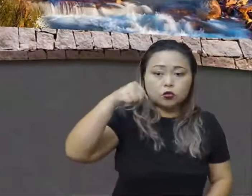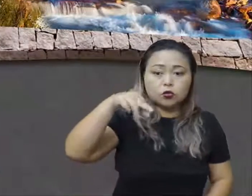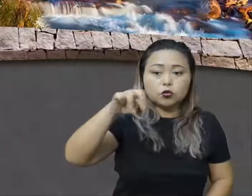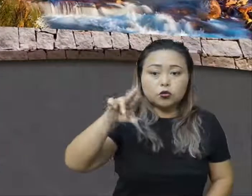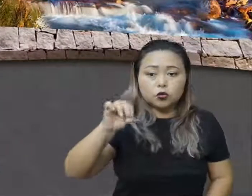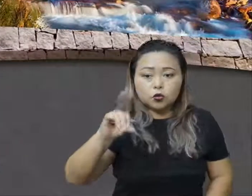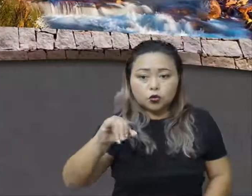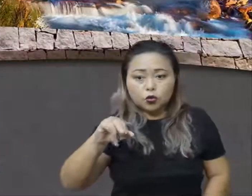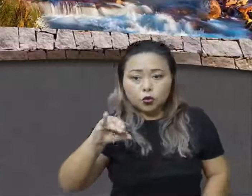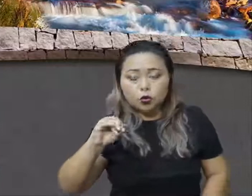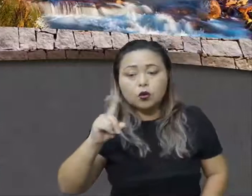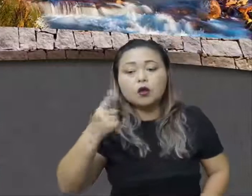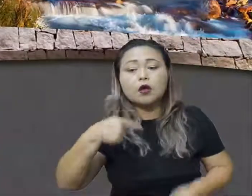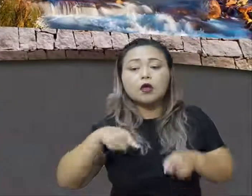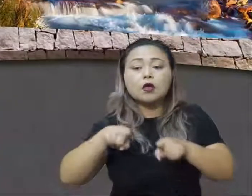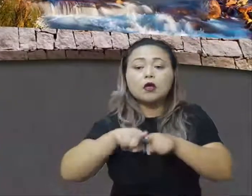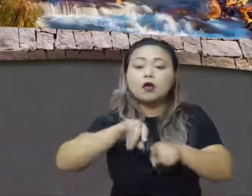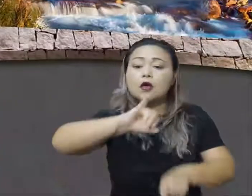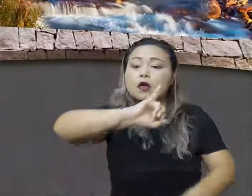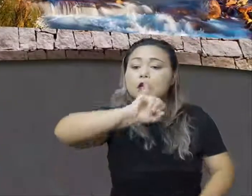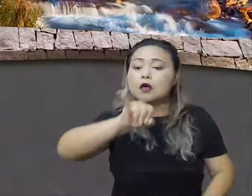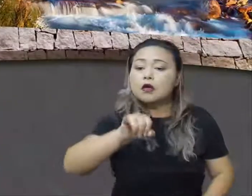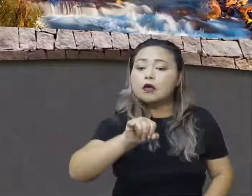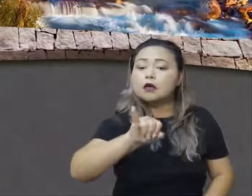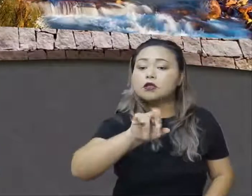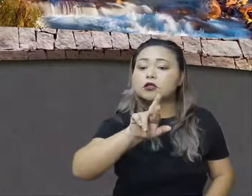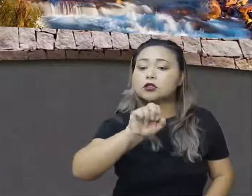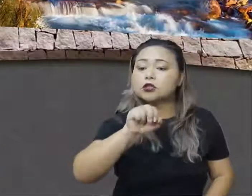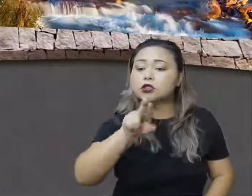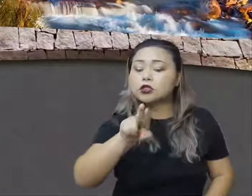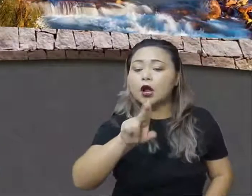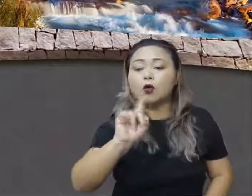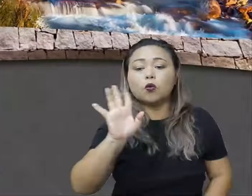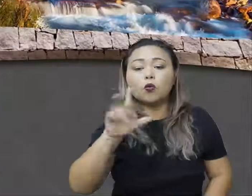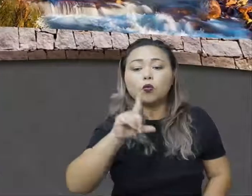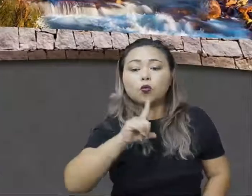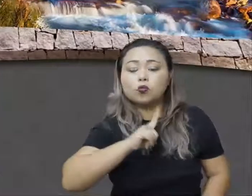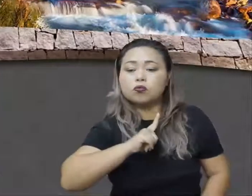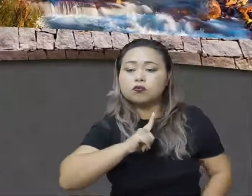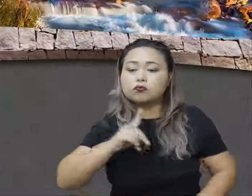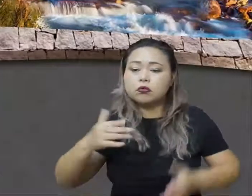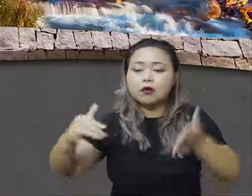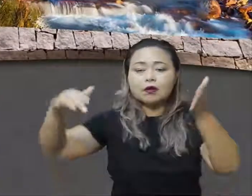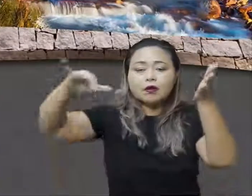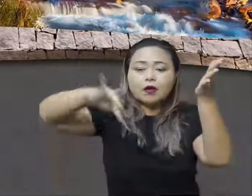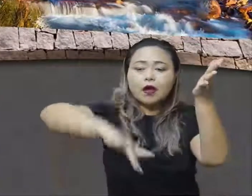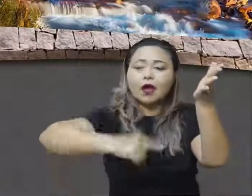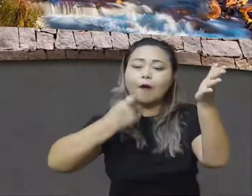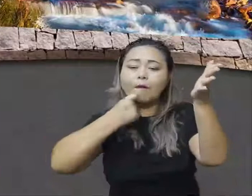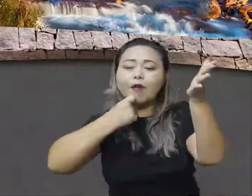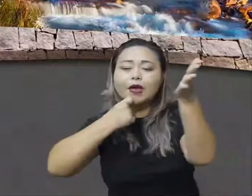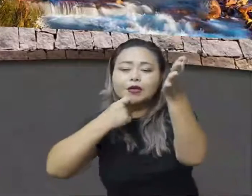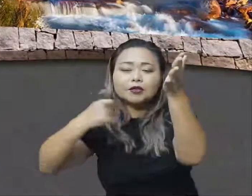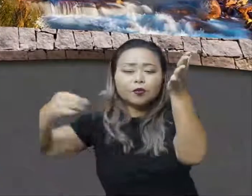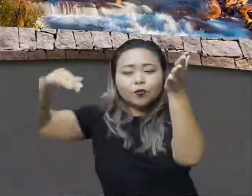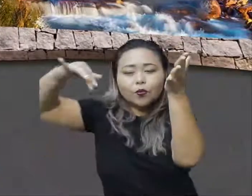onde nós tínhamos uma das mais lindas piracema do Brasil e do